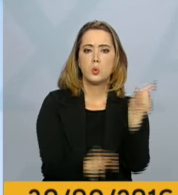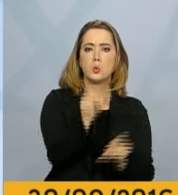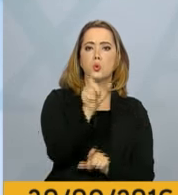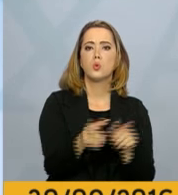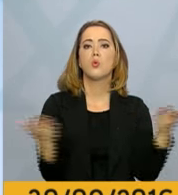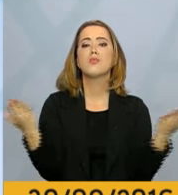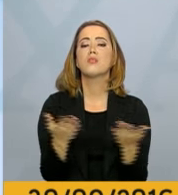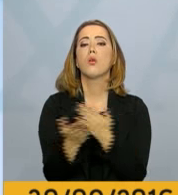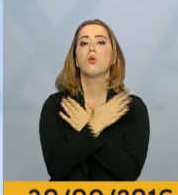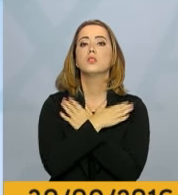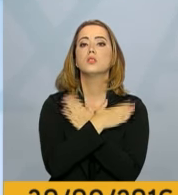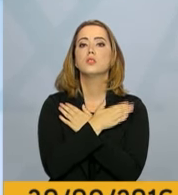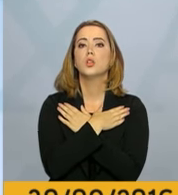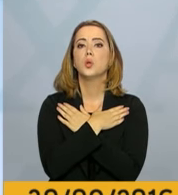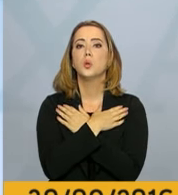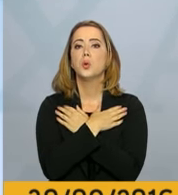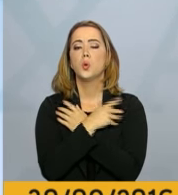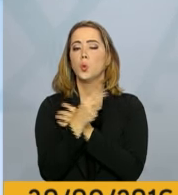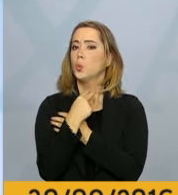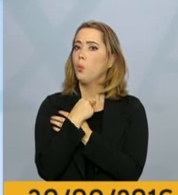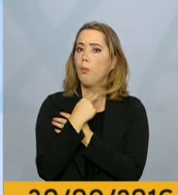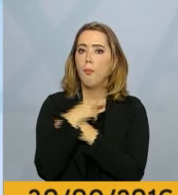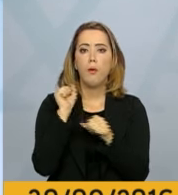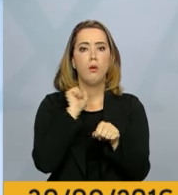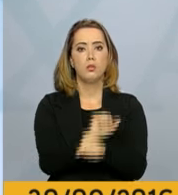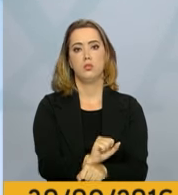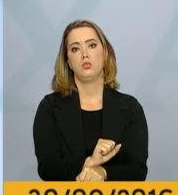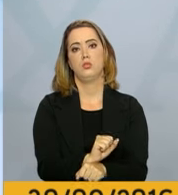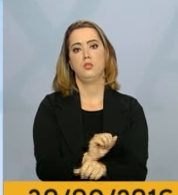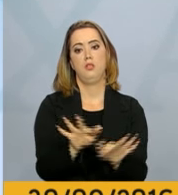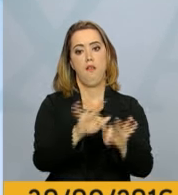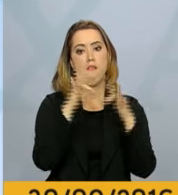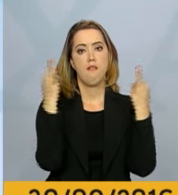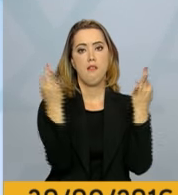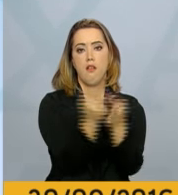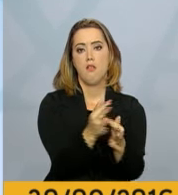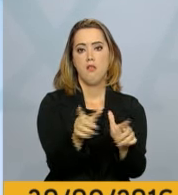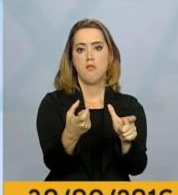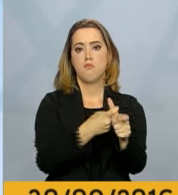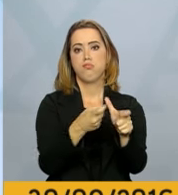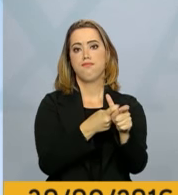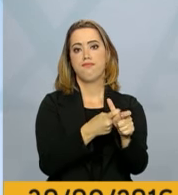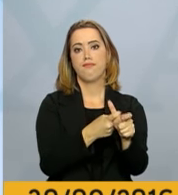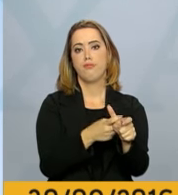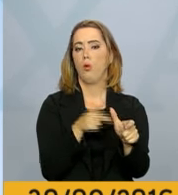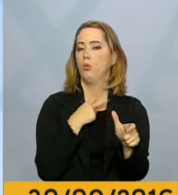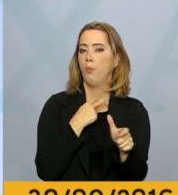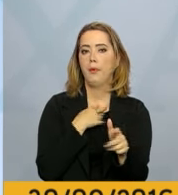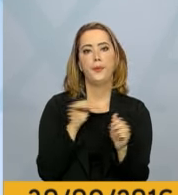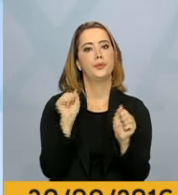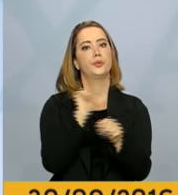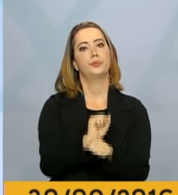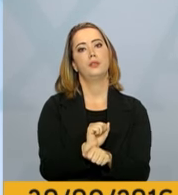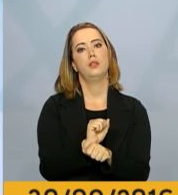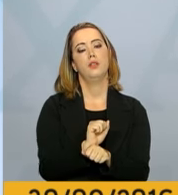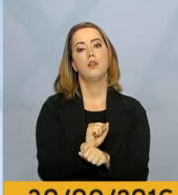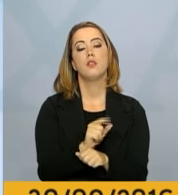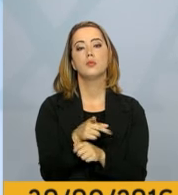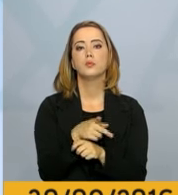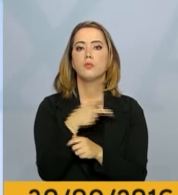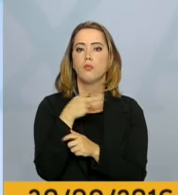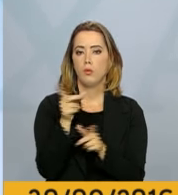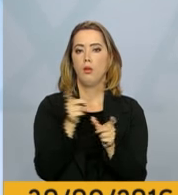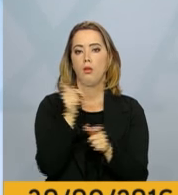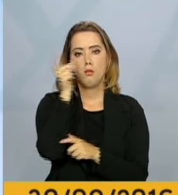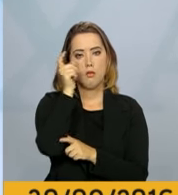podem esperar. Famílias endividadas também não podem esperar. É interessante, eu faço aqui um